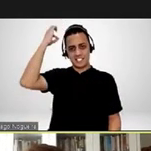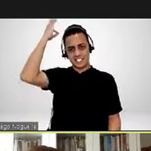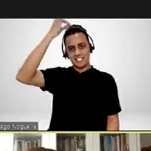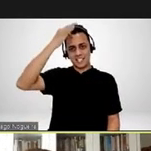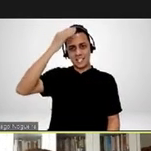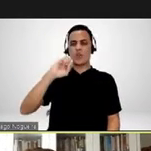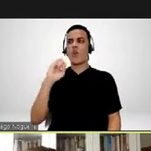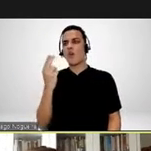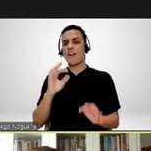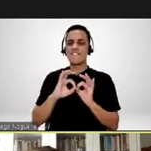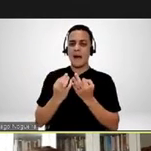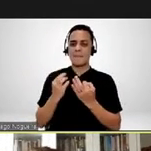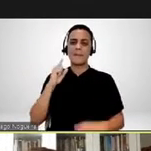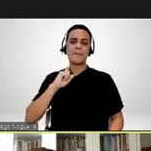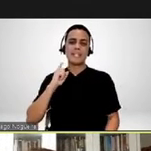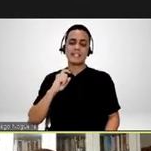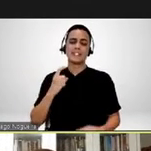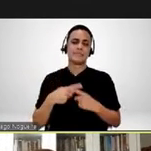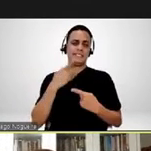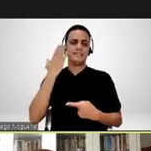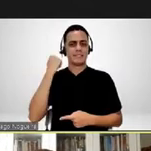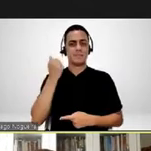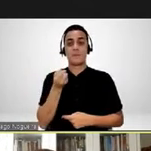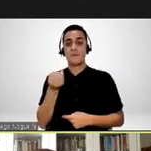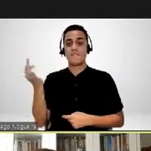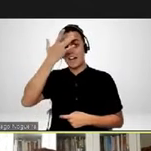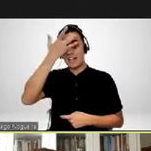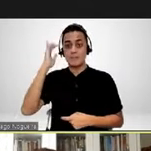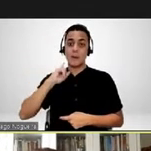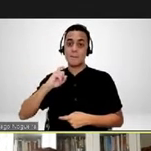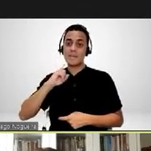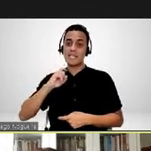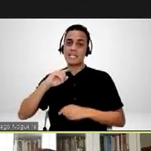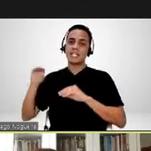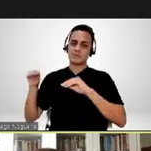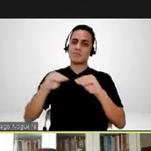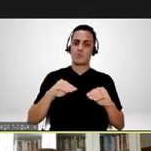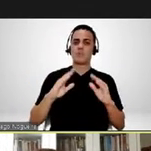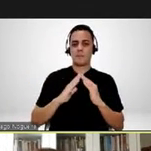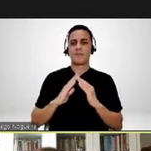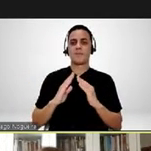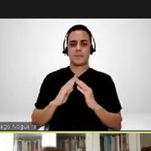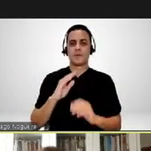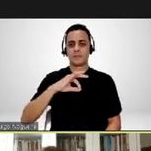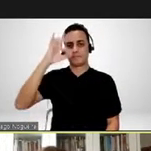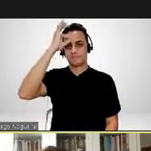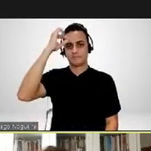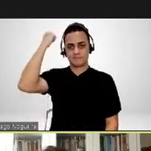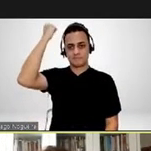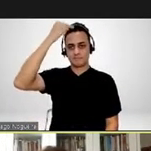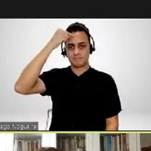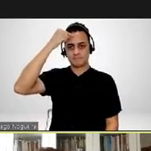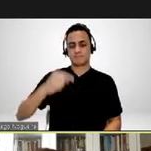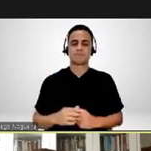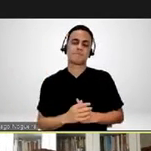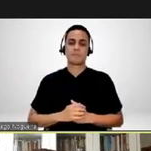mineira, pela existência de muitos mineiros aqui no nosso estado. Os atos dos dois não se